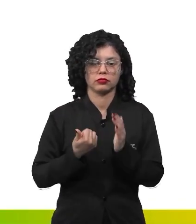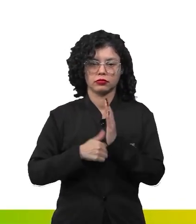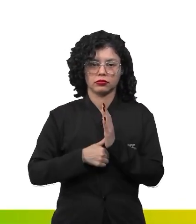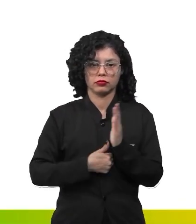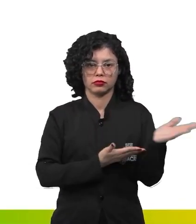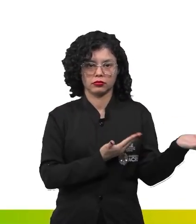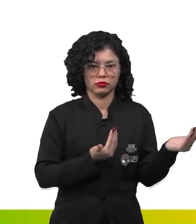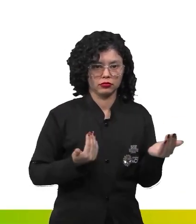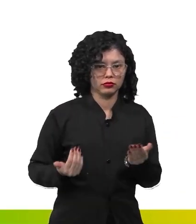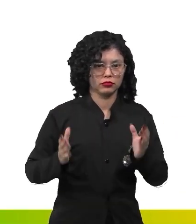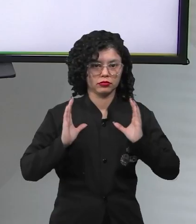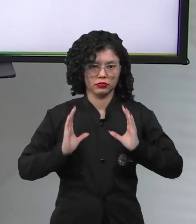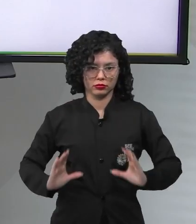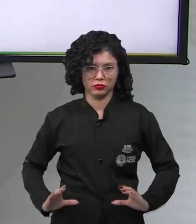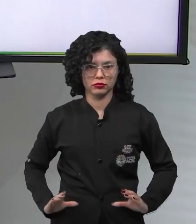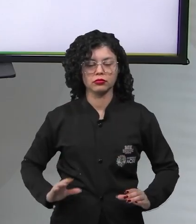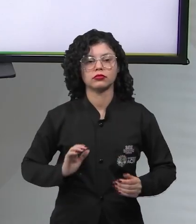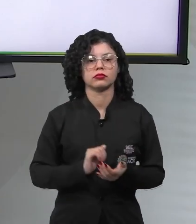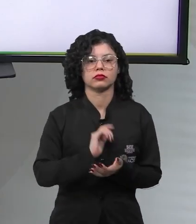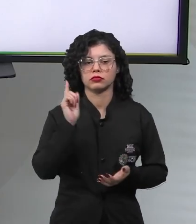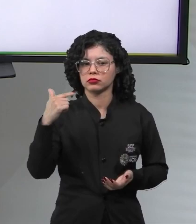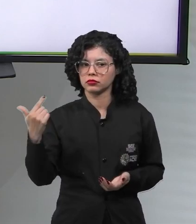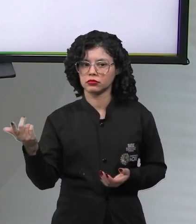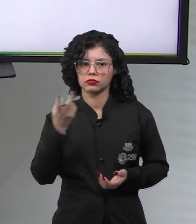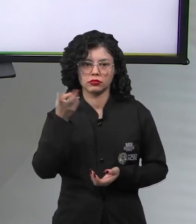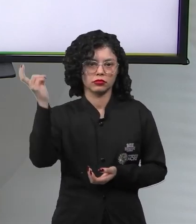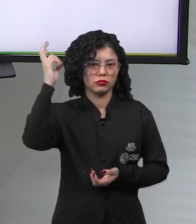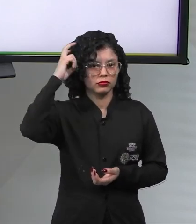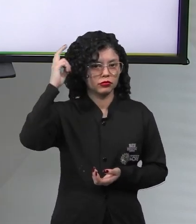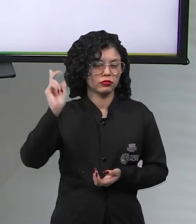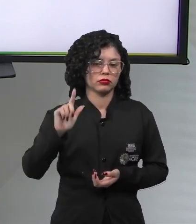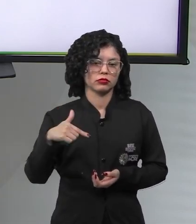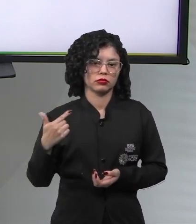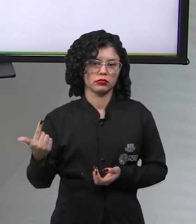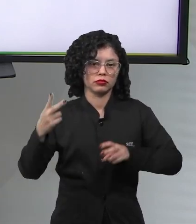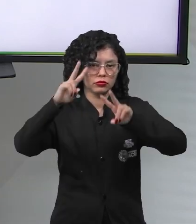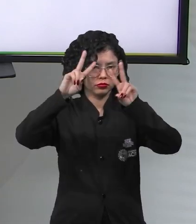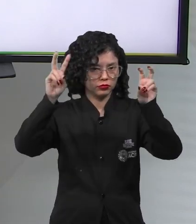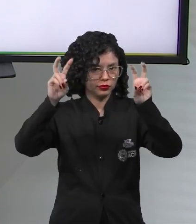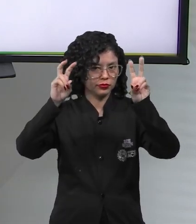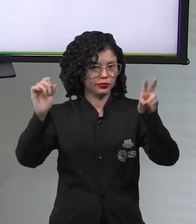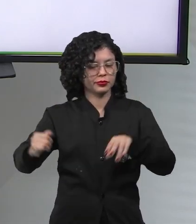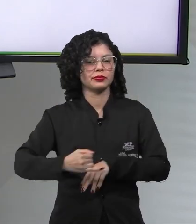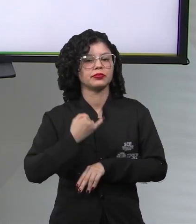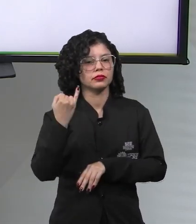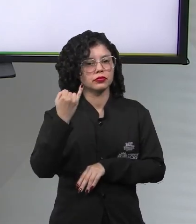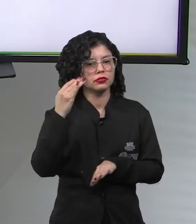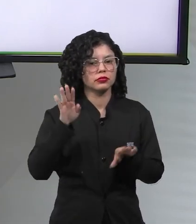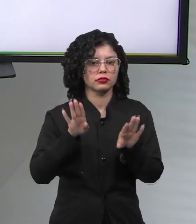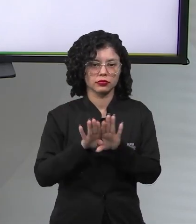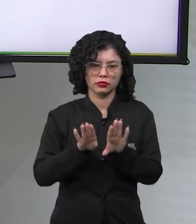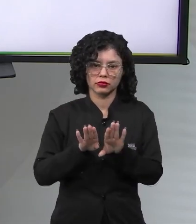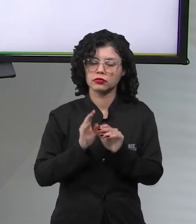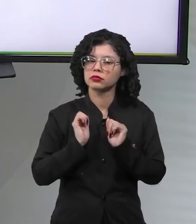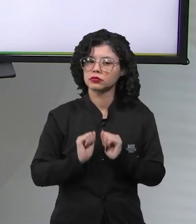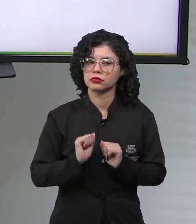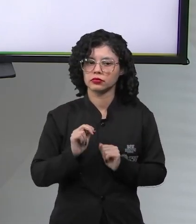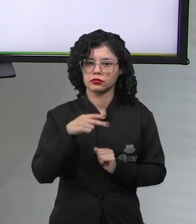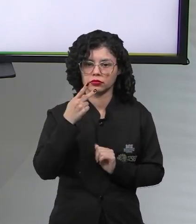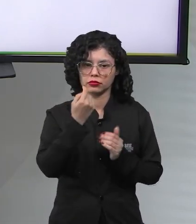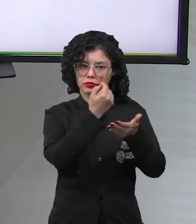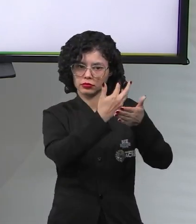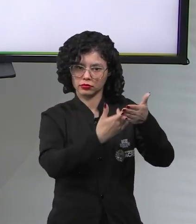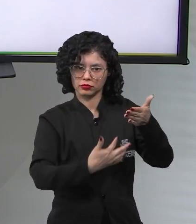identidade, juventude, cidadania, cultura, dentre outras peculiaridades que eu poderia aqui mencionar